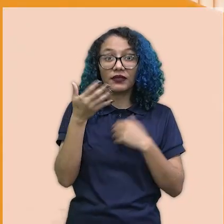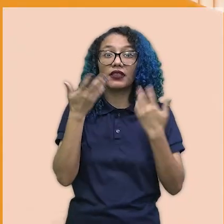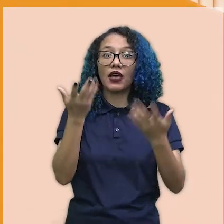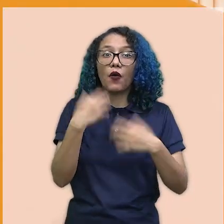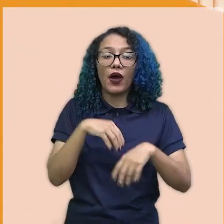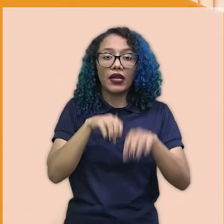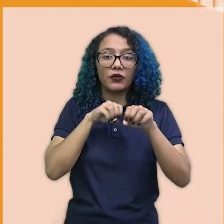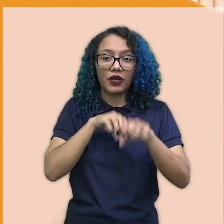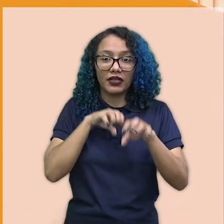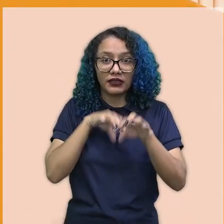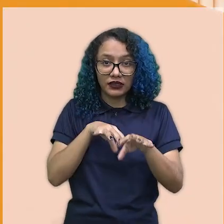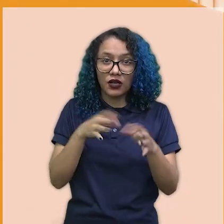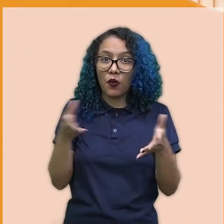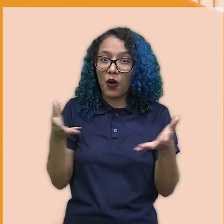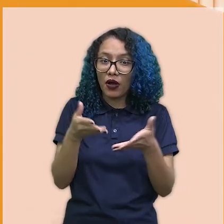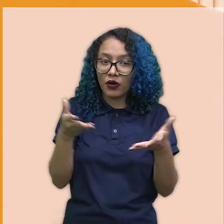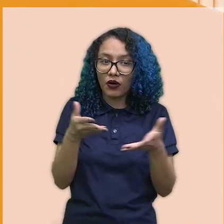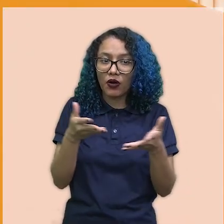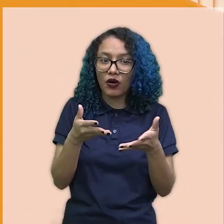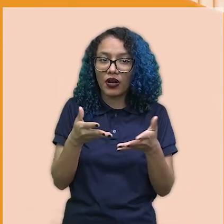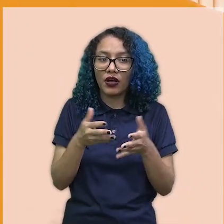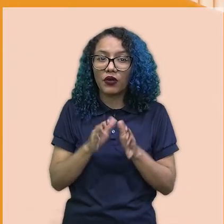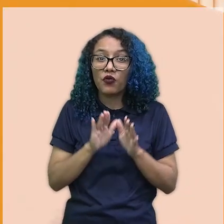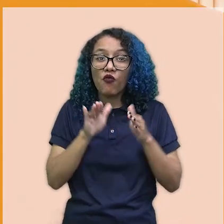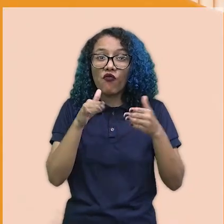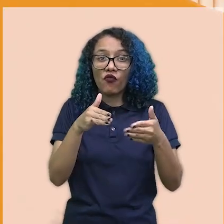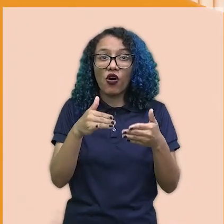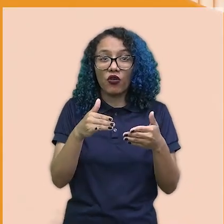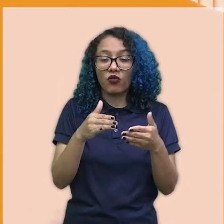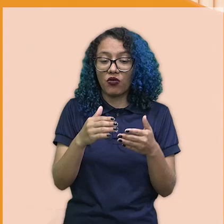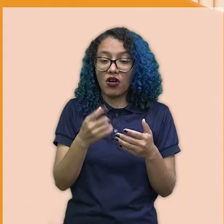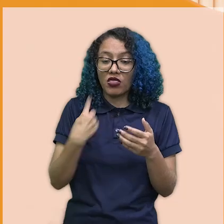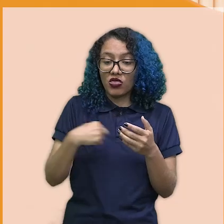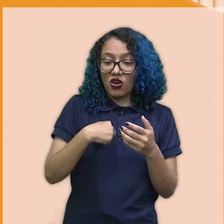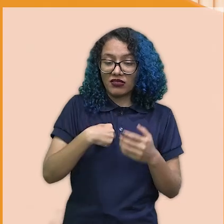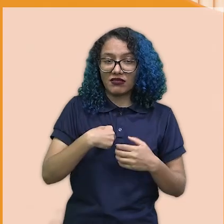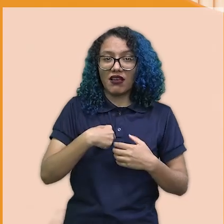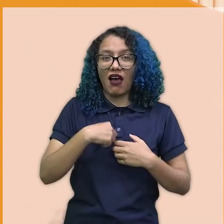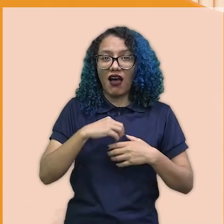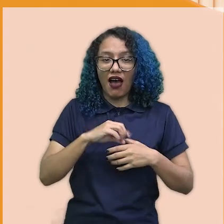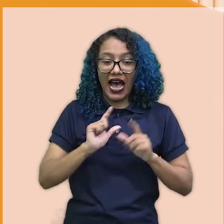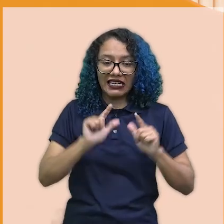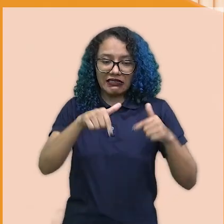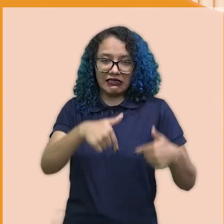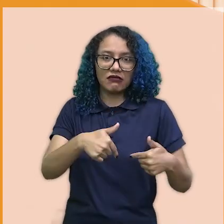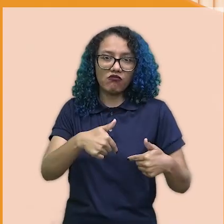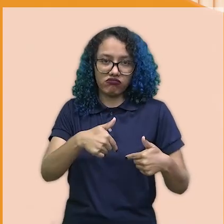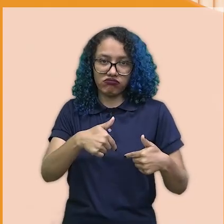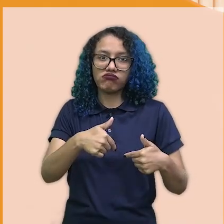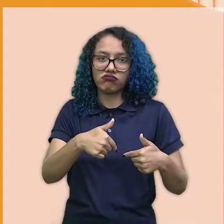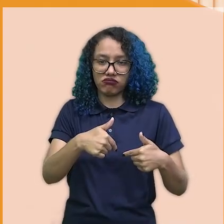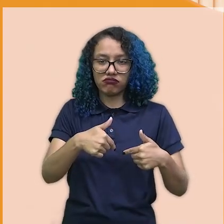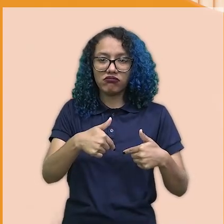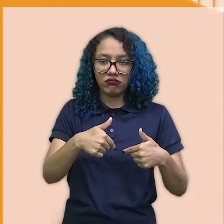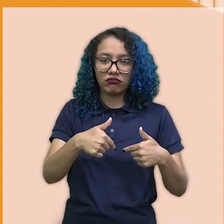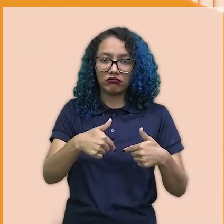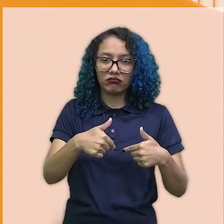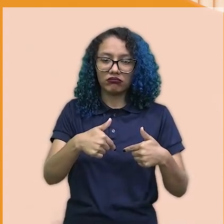aqui, ele está olhando apenas para a nossa própria vida, para a nossa própria atitude enquanto sujeito, enquanto ser